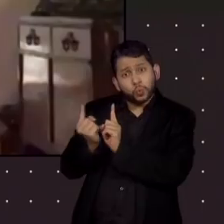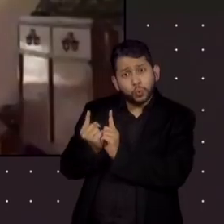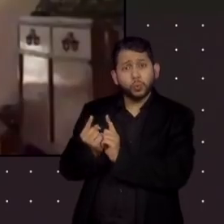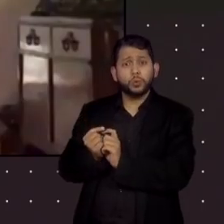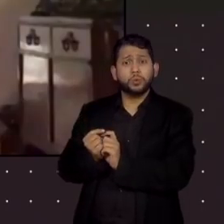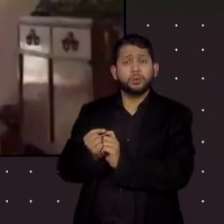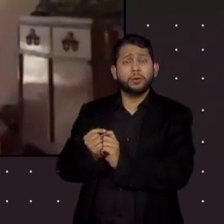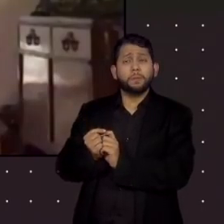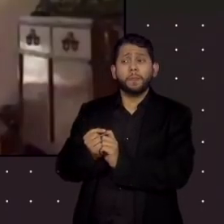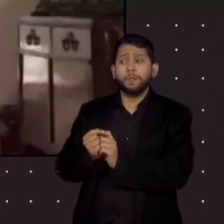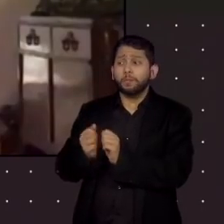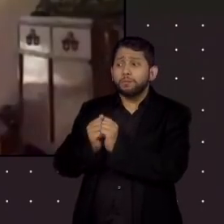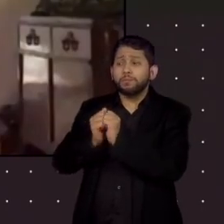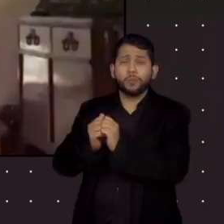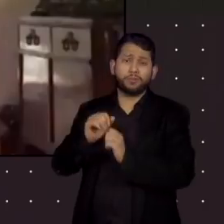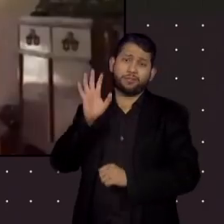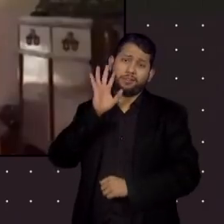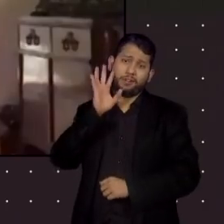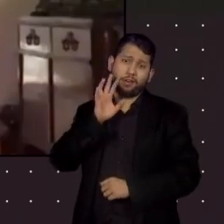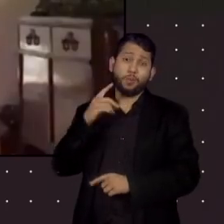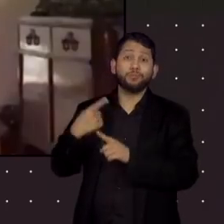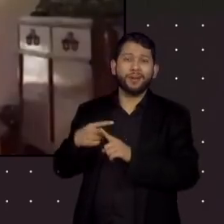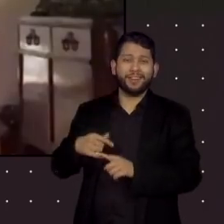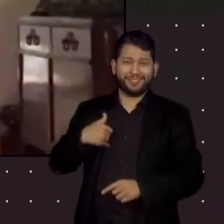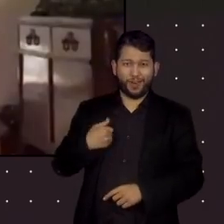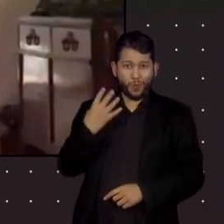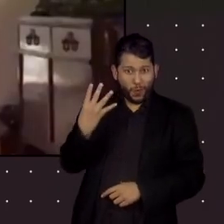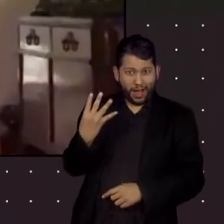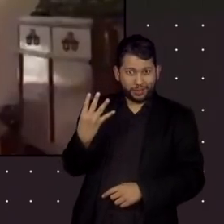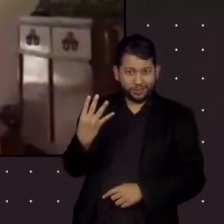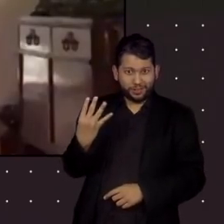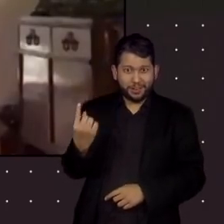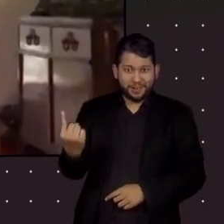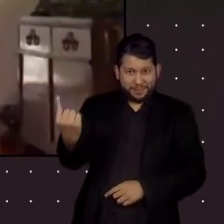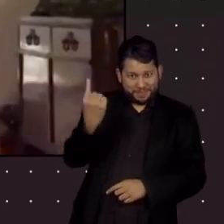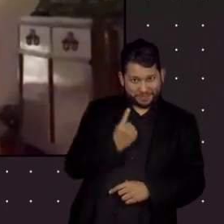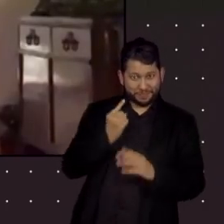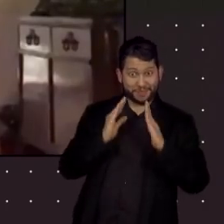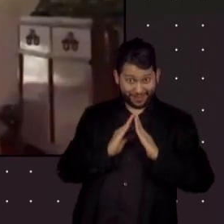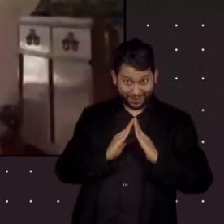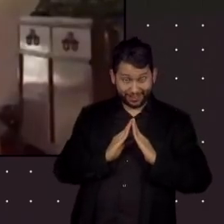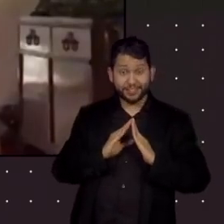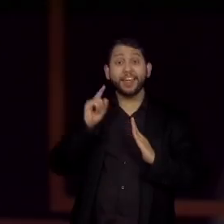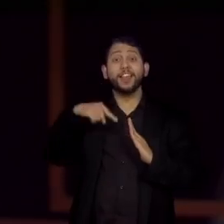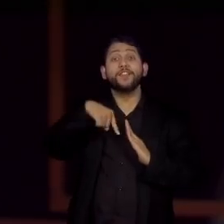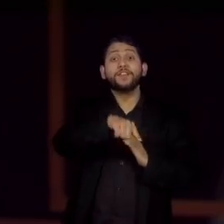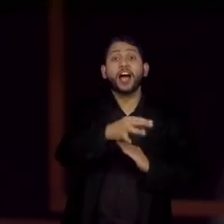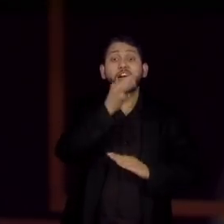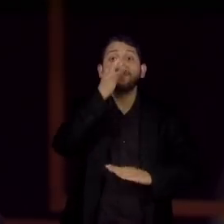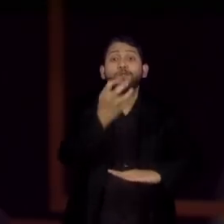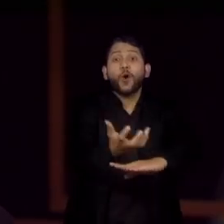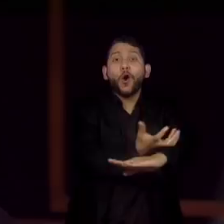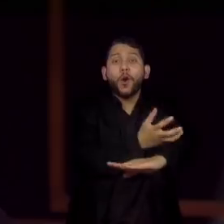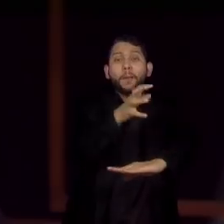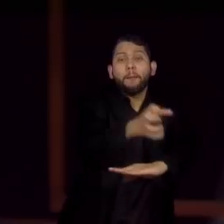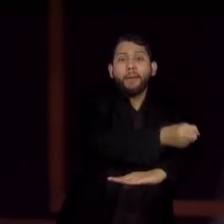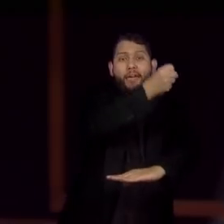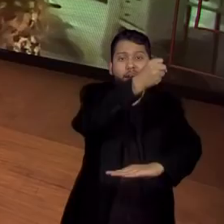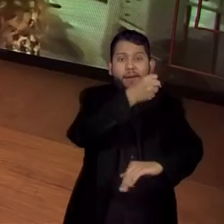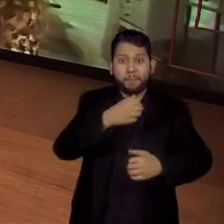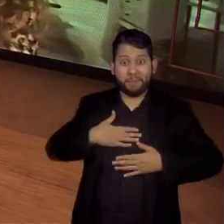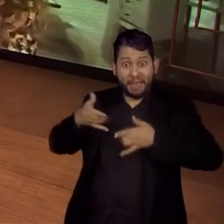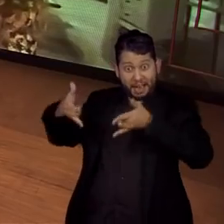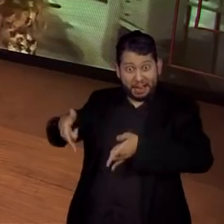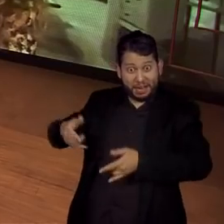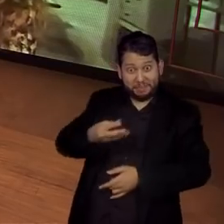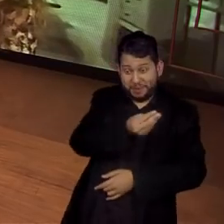com 4 anos de idade e buscava flores no jardim para enfeitar a minha cama. Aí eles riam. Que